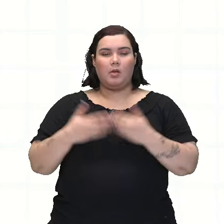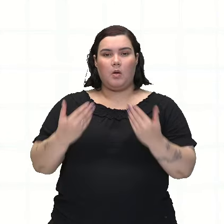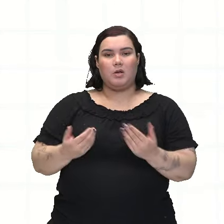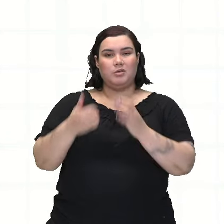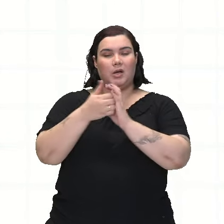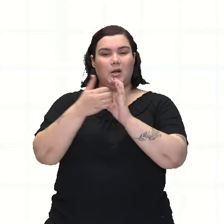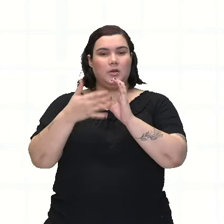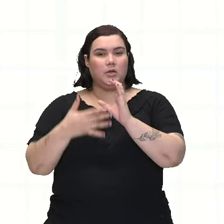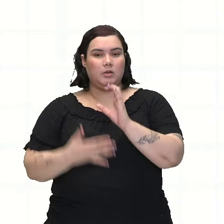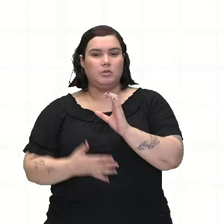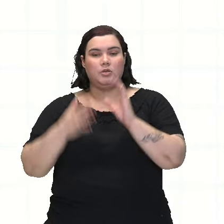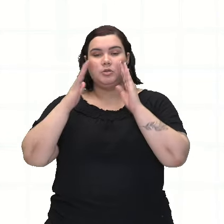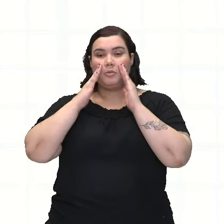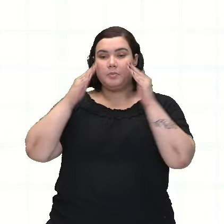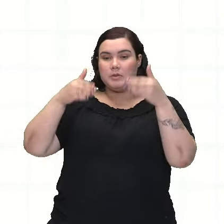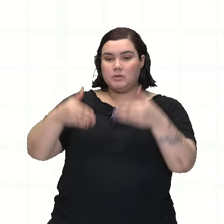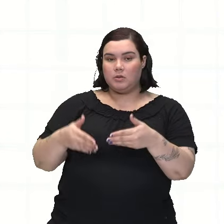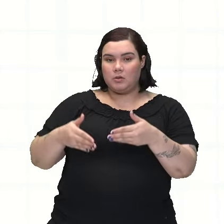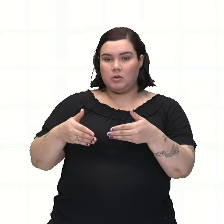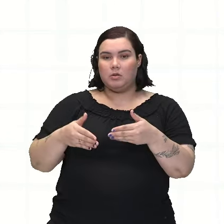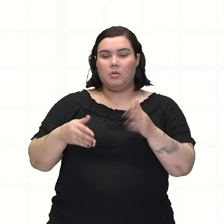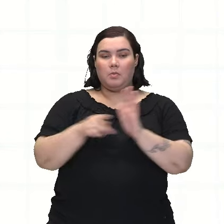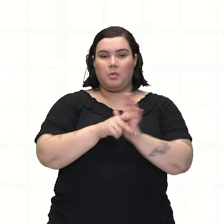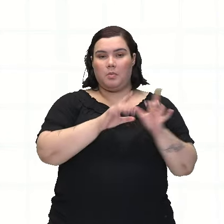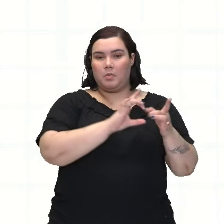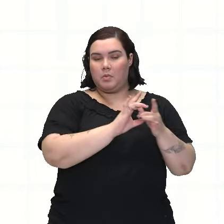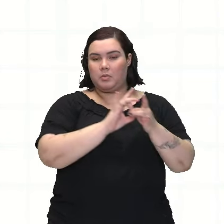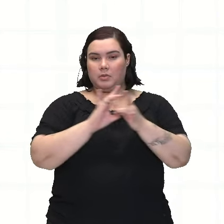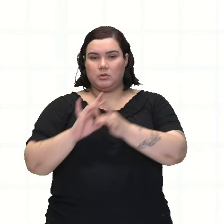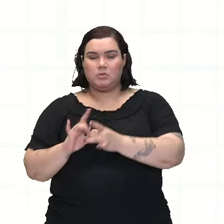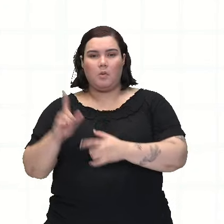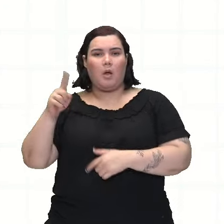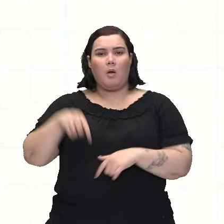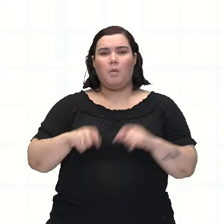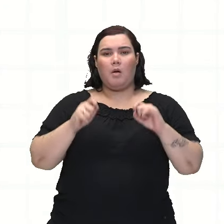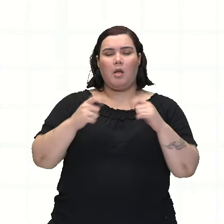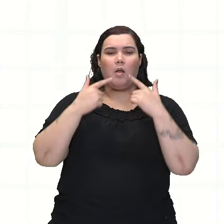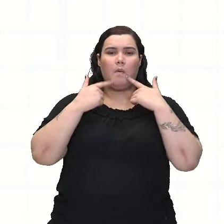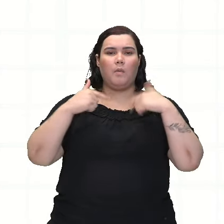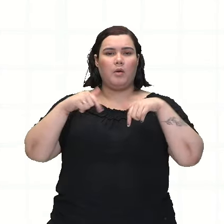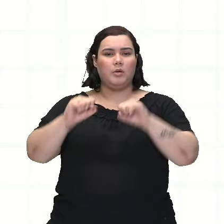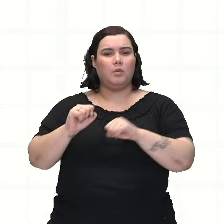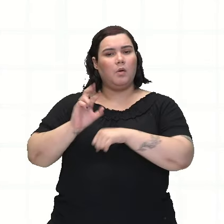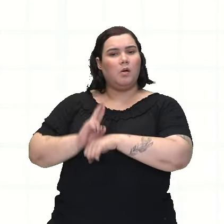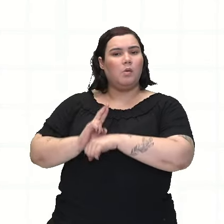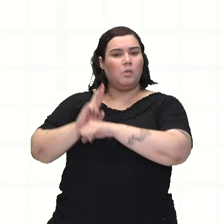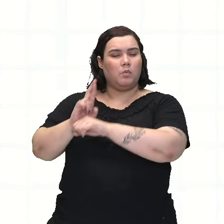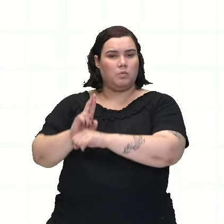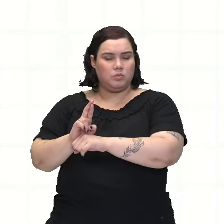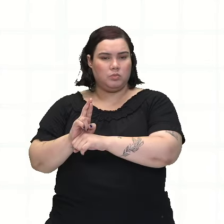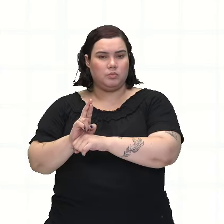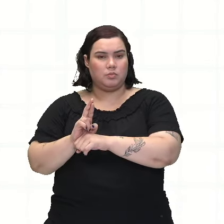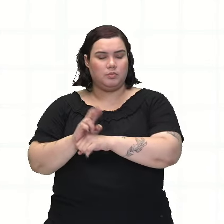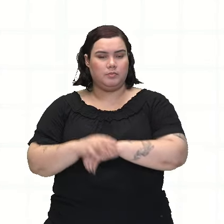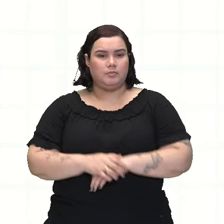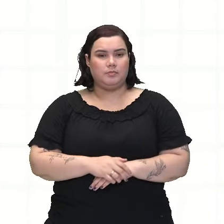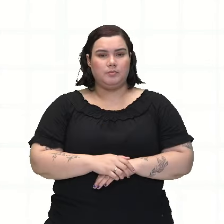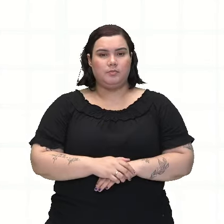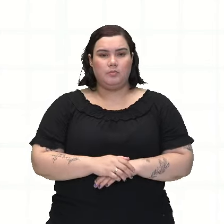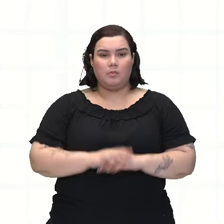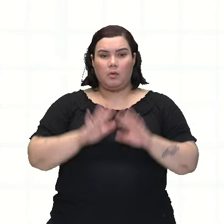elementos específicos de coesão são recursos linguísticos. Aí eu quero que vocês